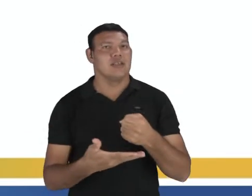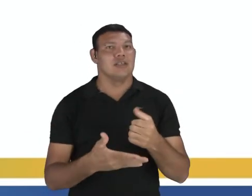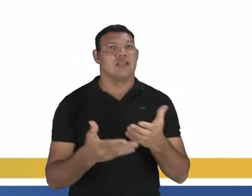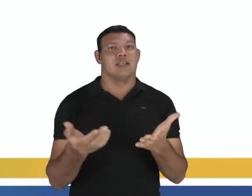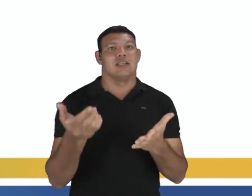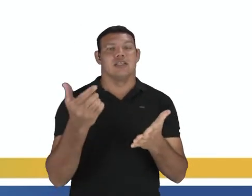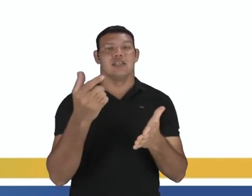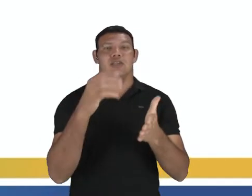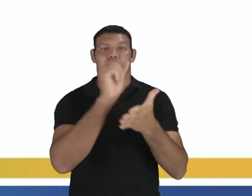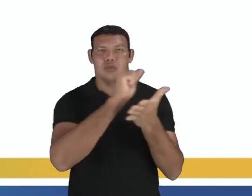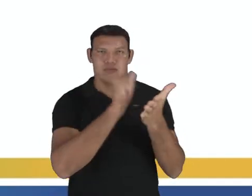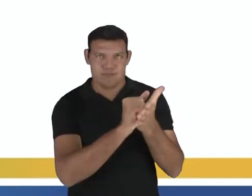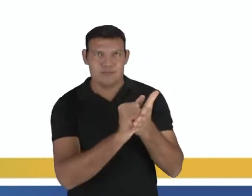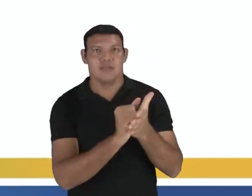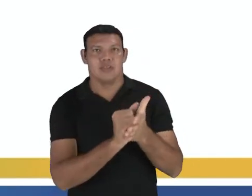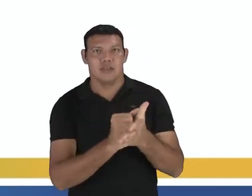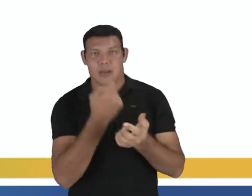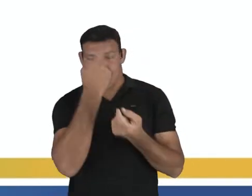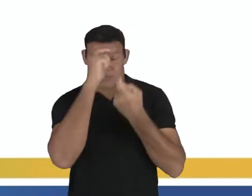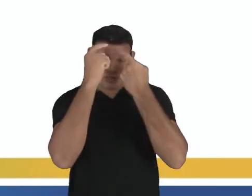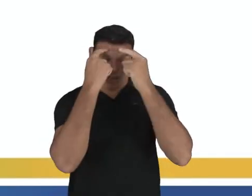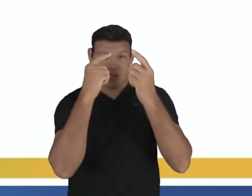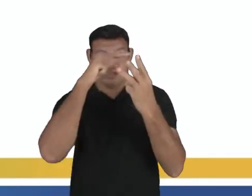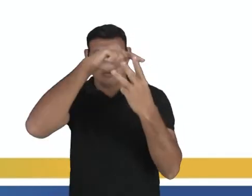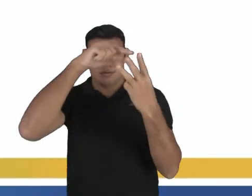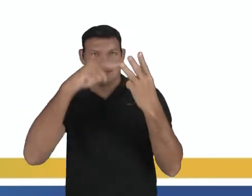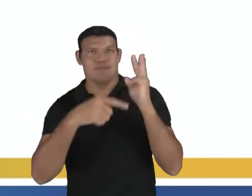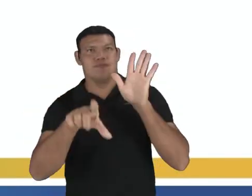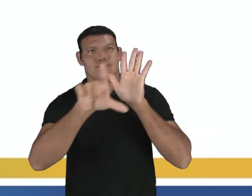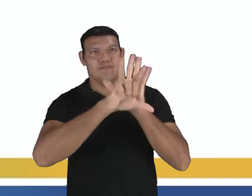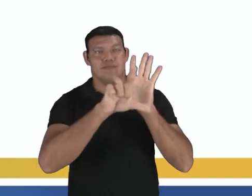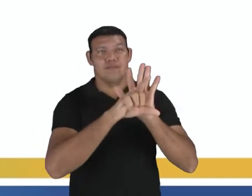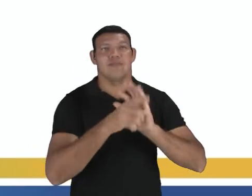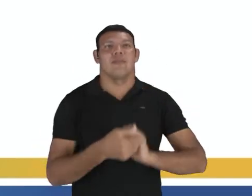fazer a análise dessas leis aqui agora. São 3,